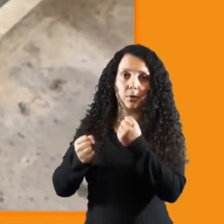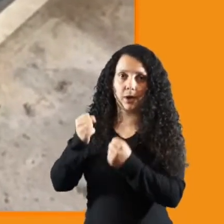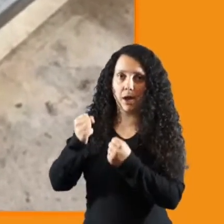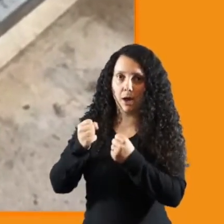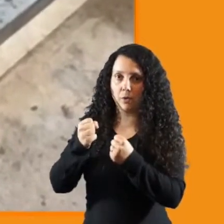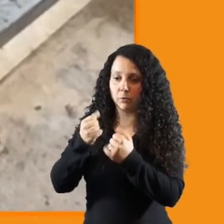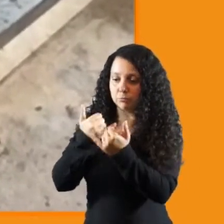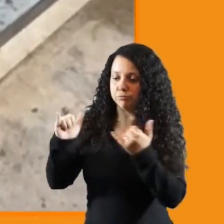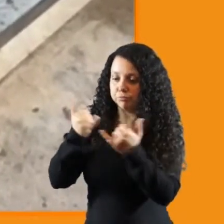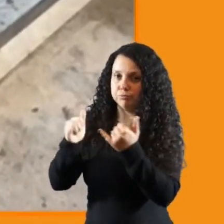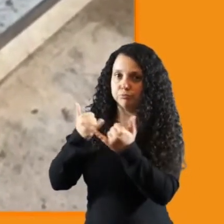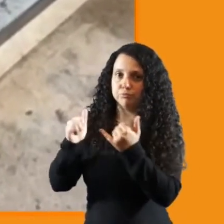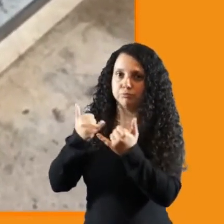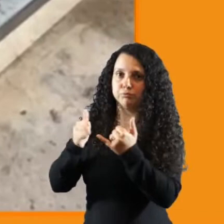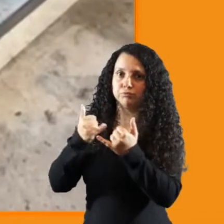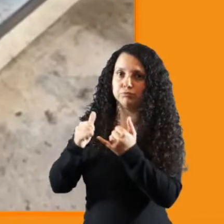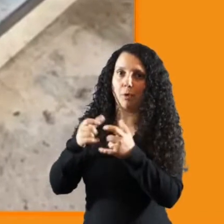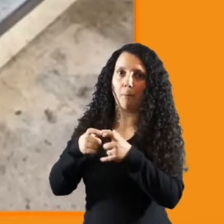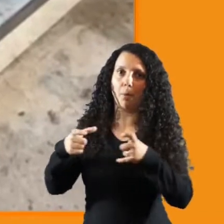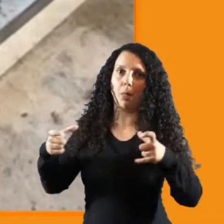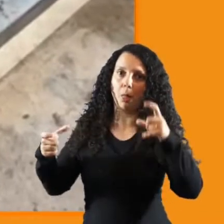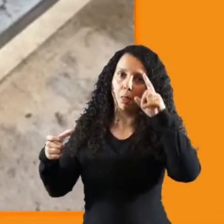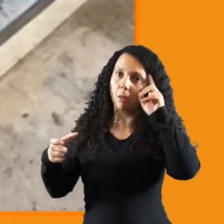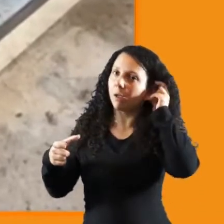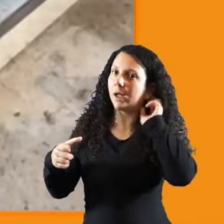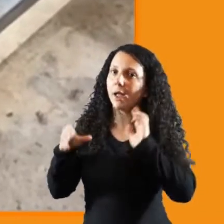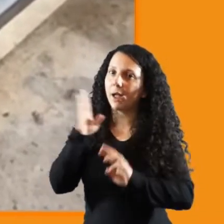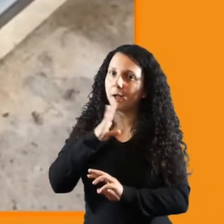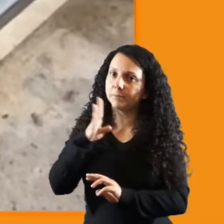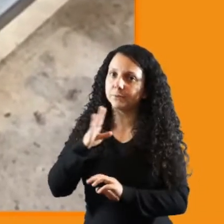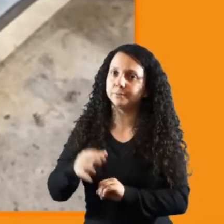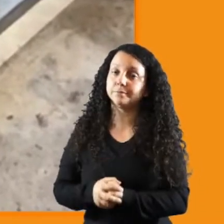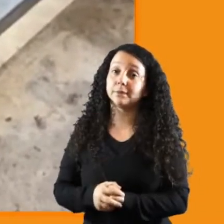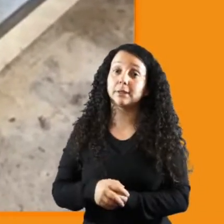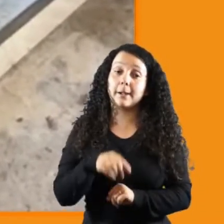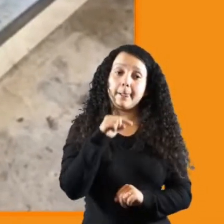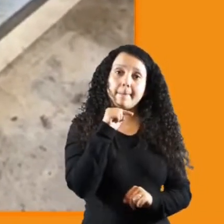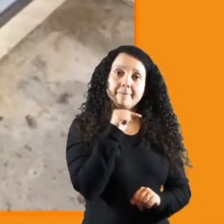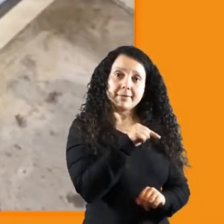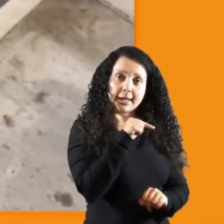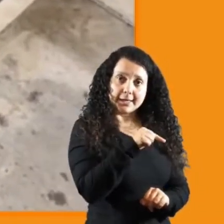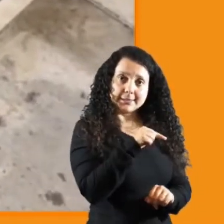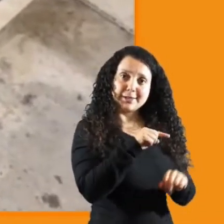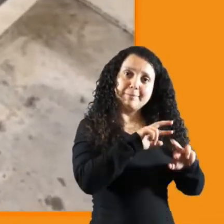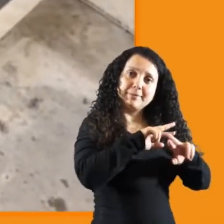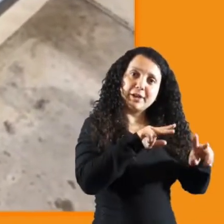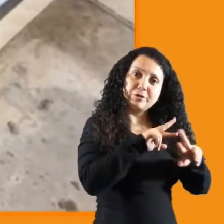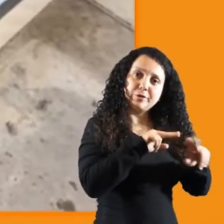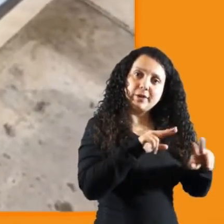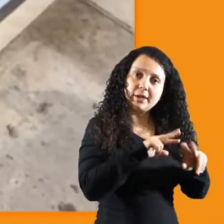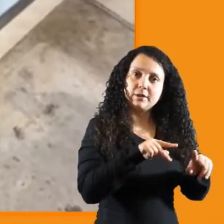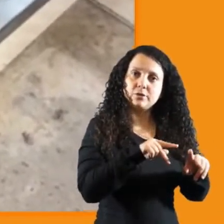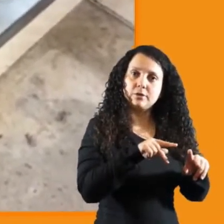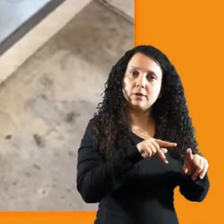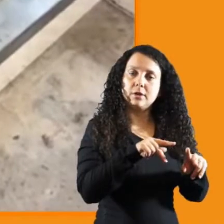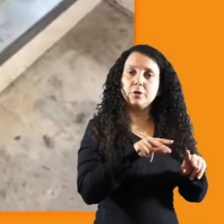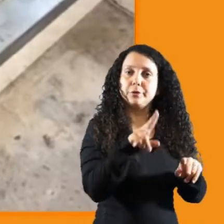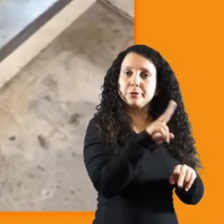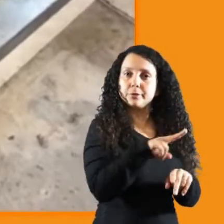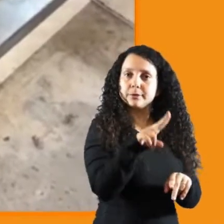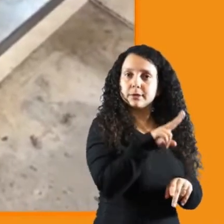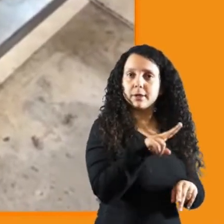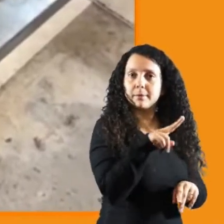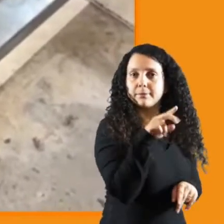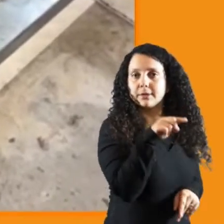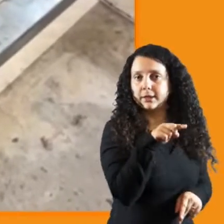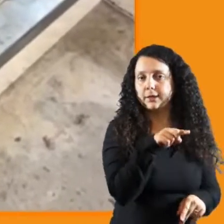necessário para o motor de arranque funcionar. Né? Já a bateria estacionária, que é a utilizada no sistema fotovoltaico, ela tem